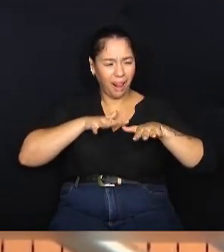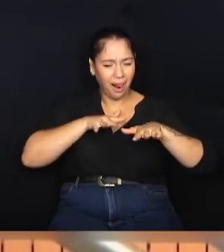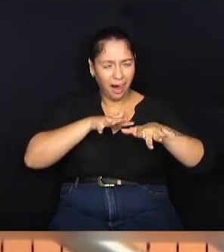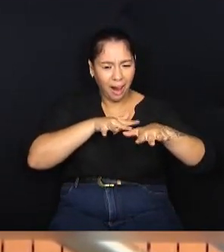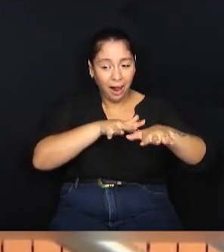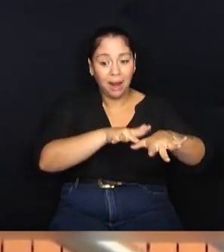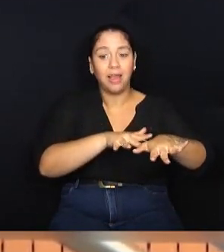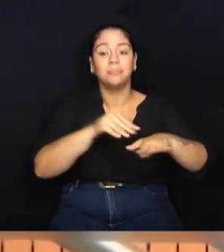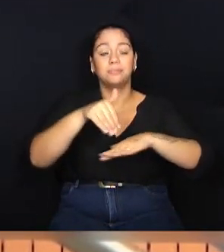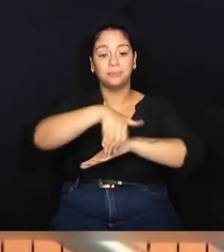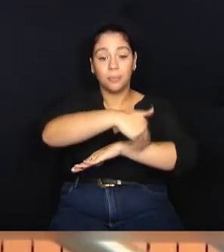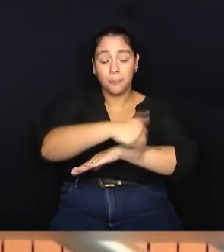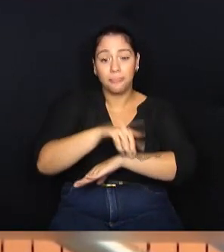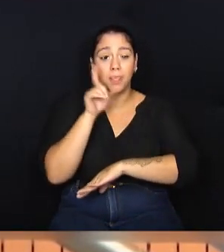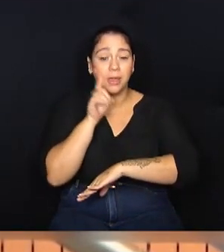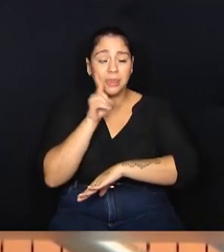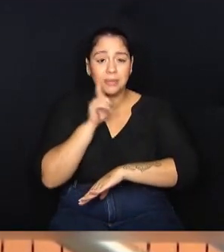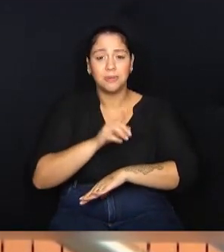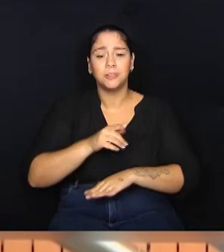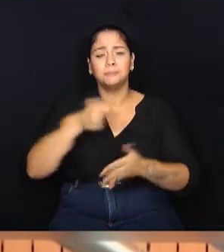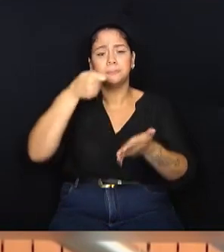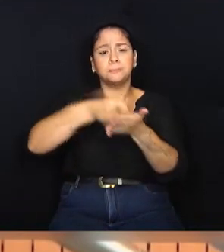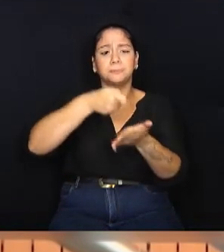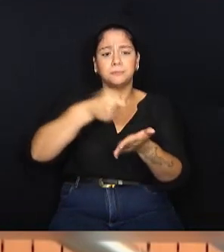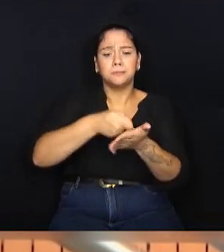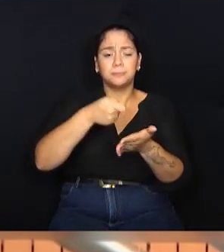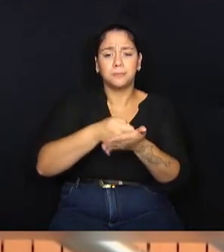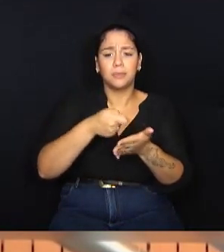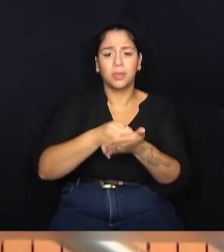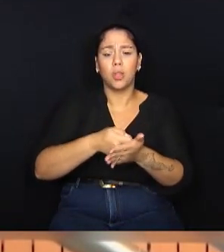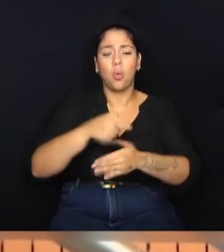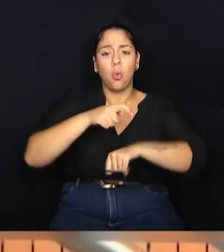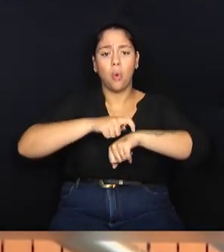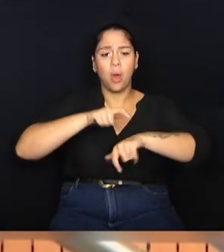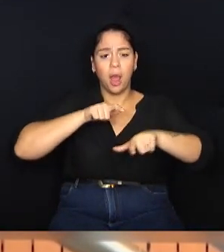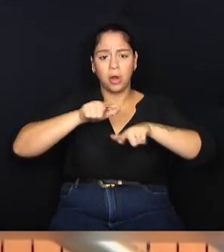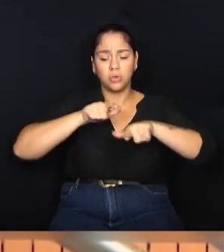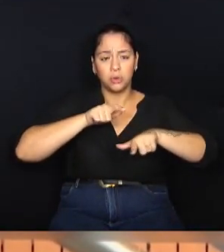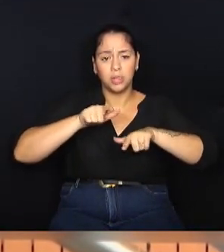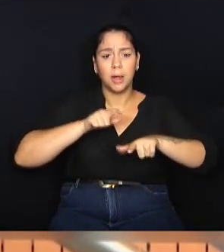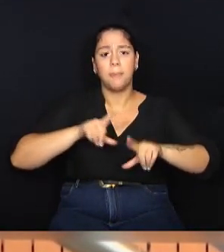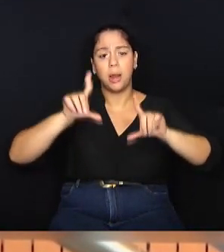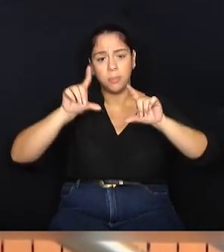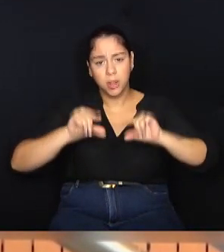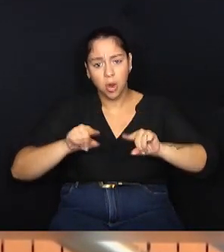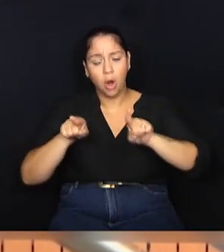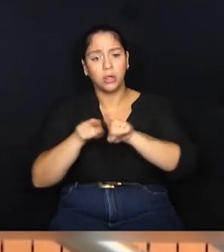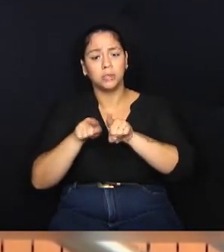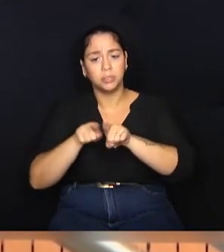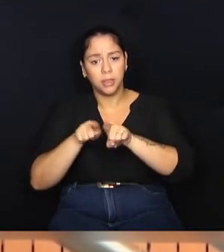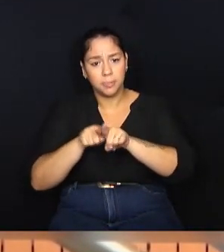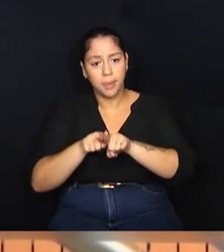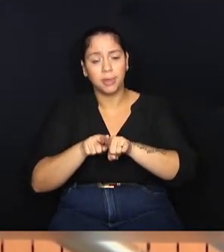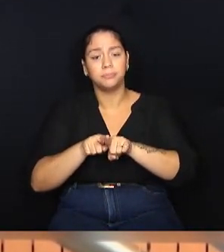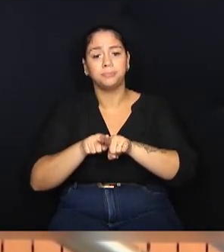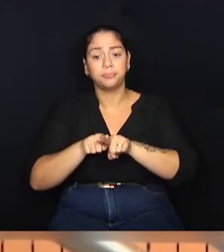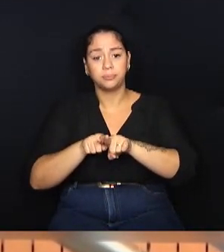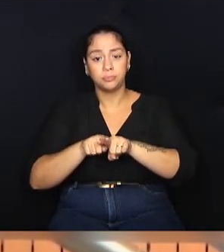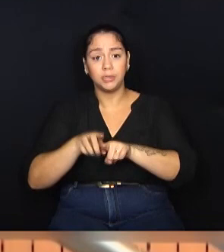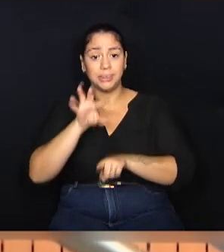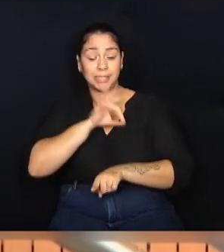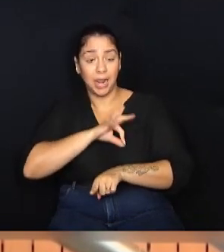a redução da jornada de trabalho, melhores salários e o direito ao voto. Lutas que ainda